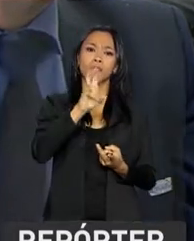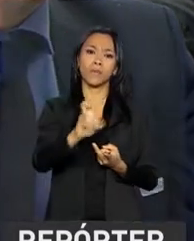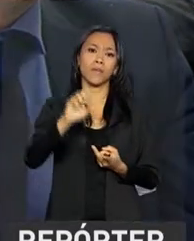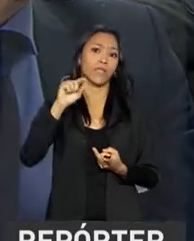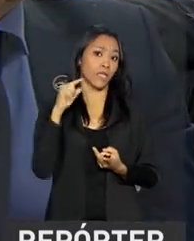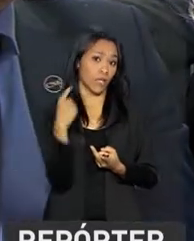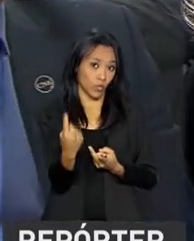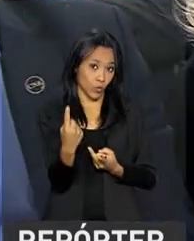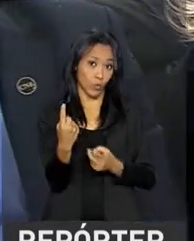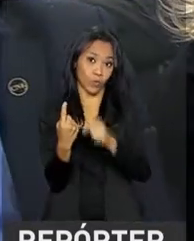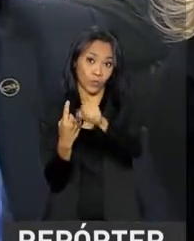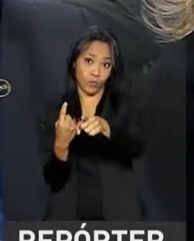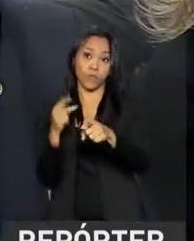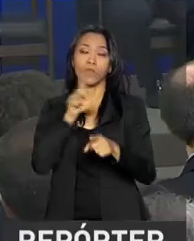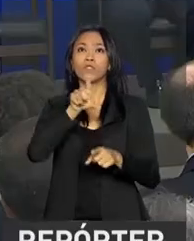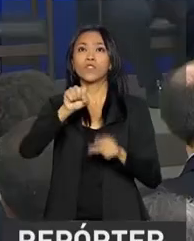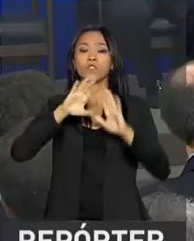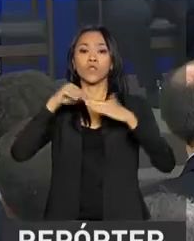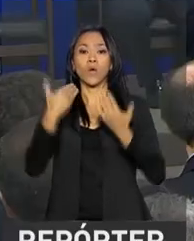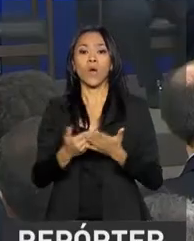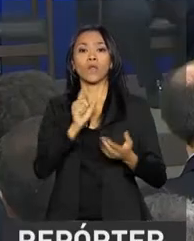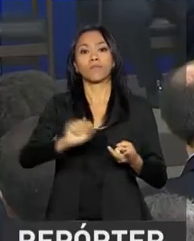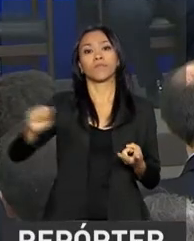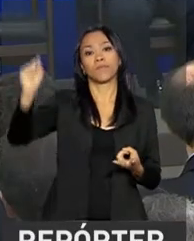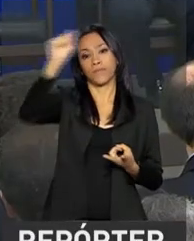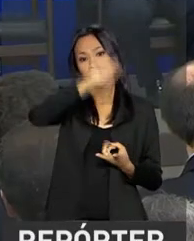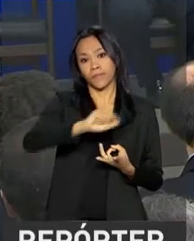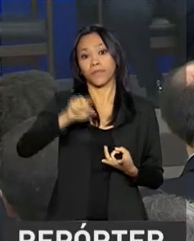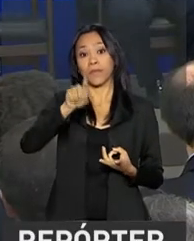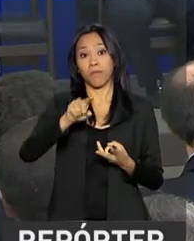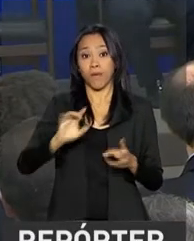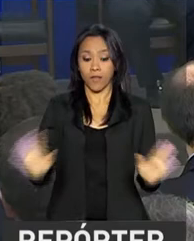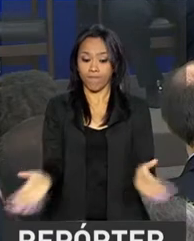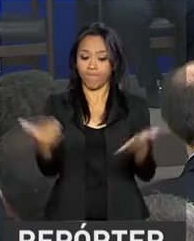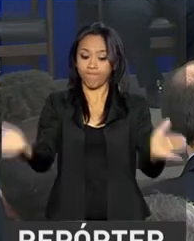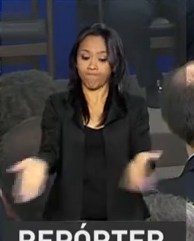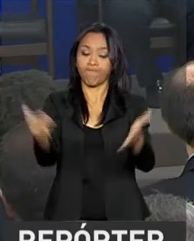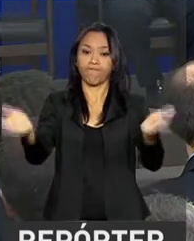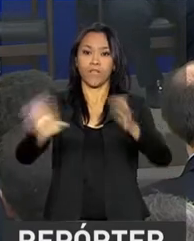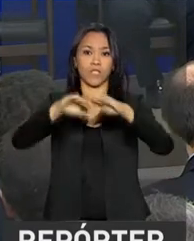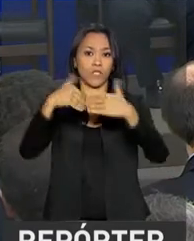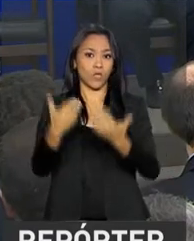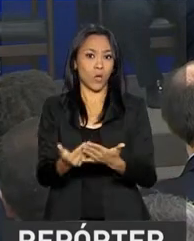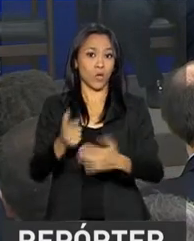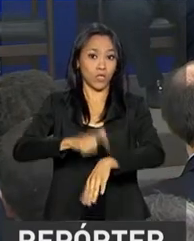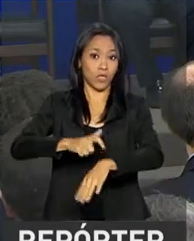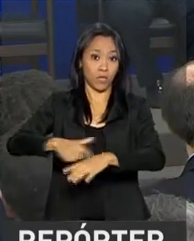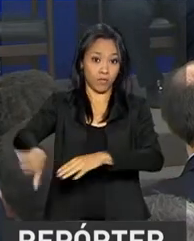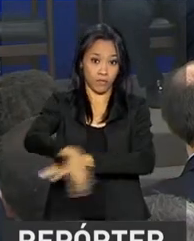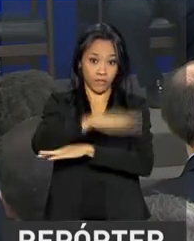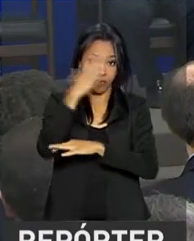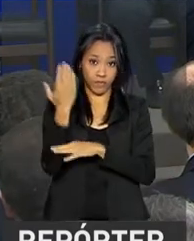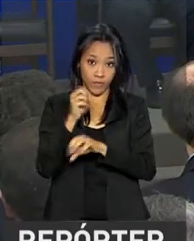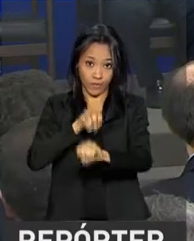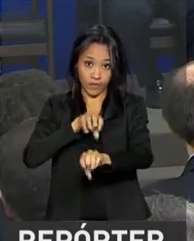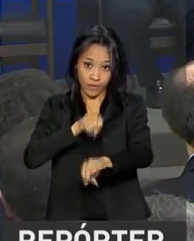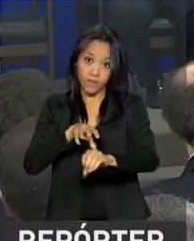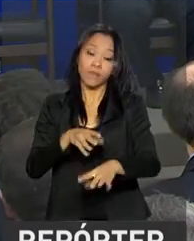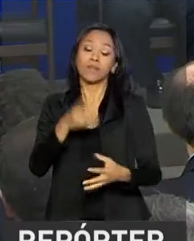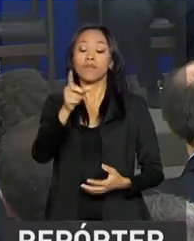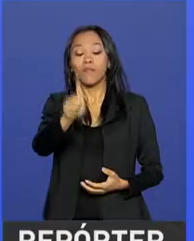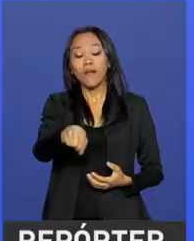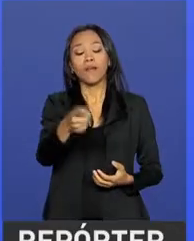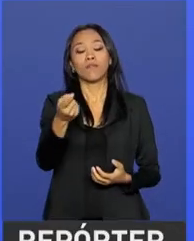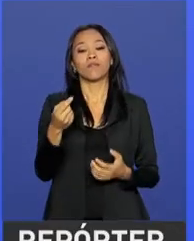de ensino em todo o país pelo programa de fomento às escolas de tempo integral no ensino médio do ministério da